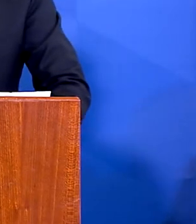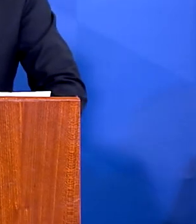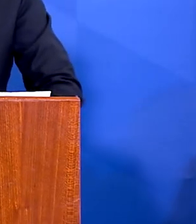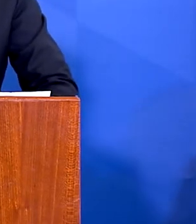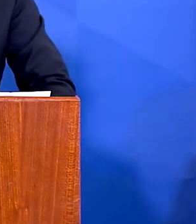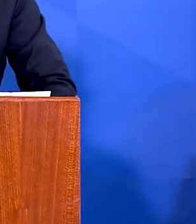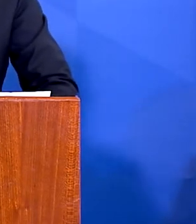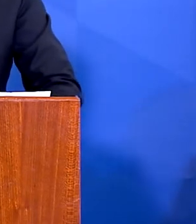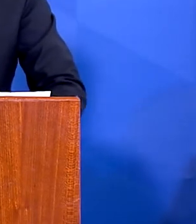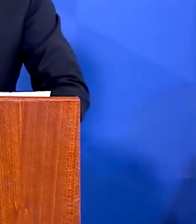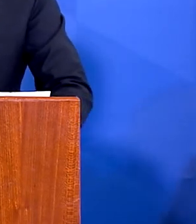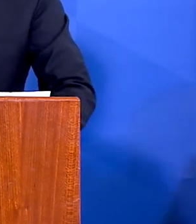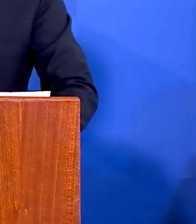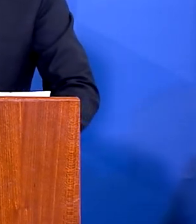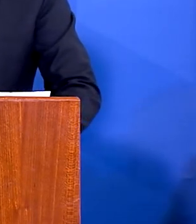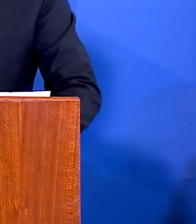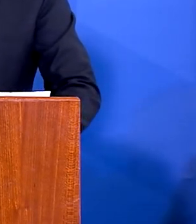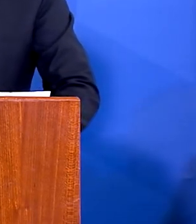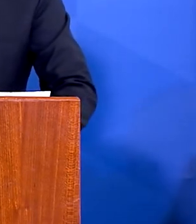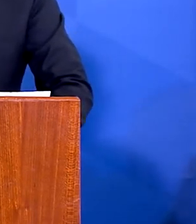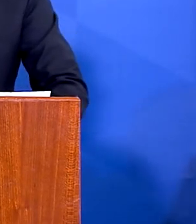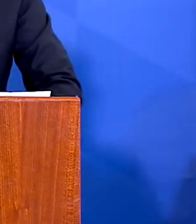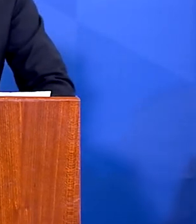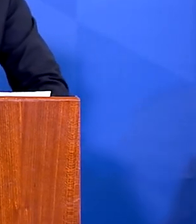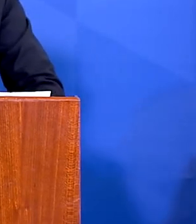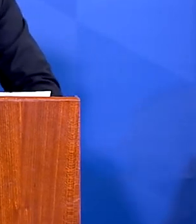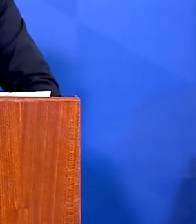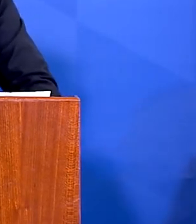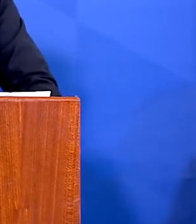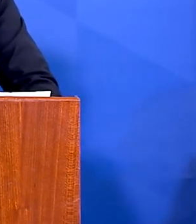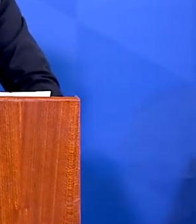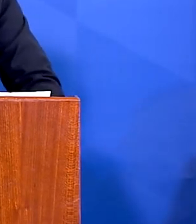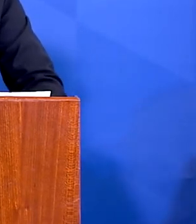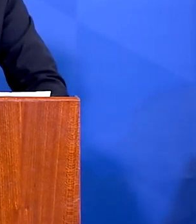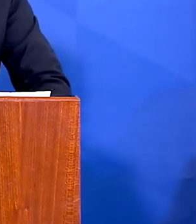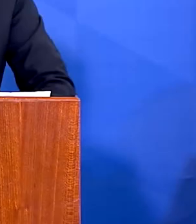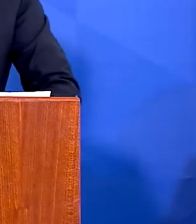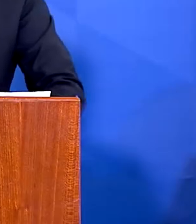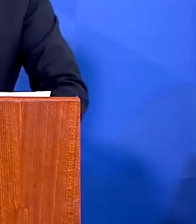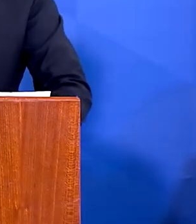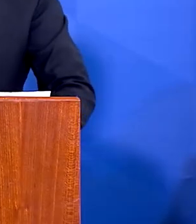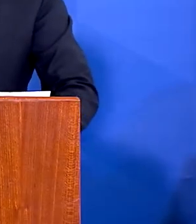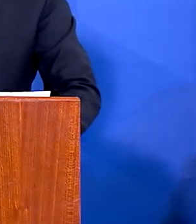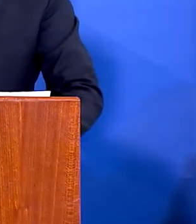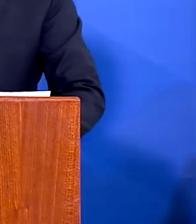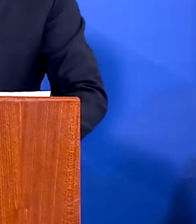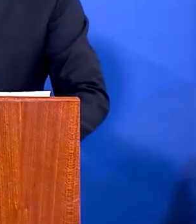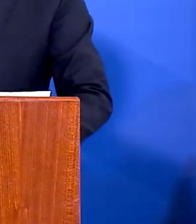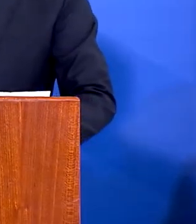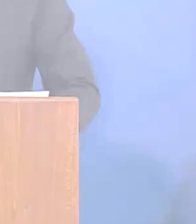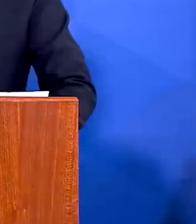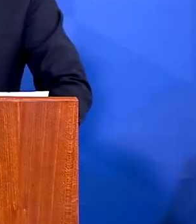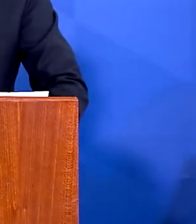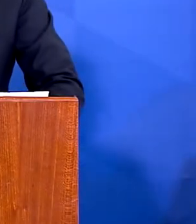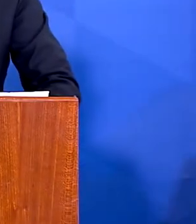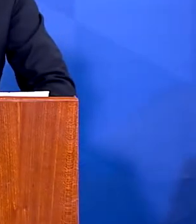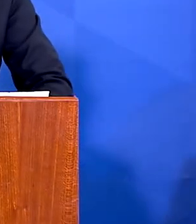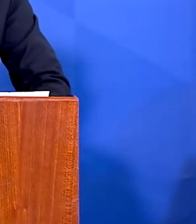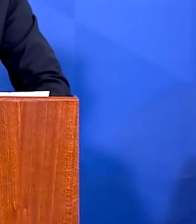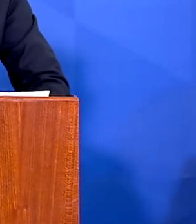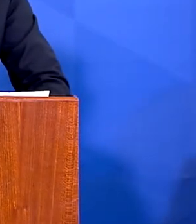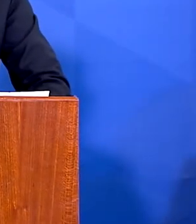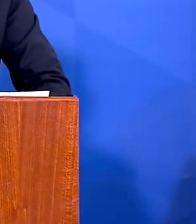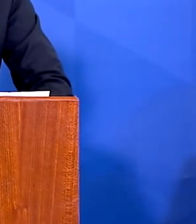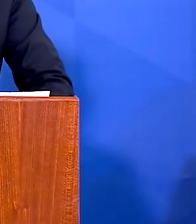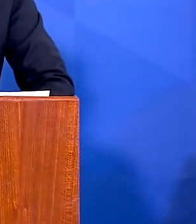desrespeitar ou tentar desbordar a nossa Constituição. Esse é o meu